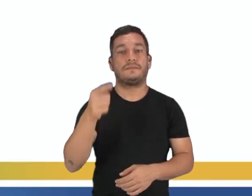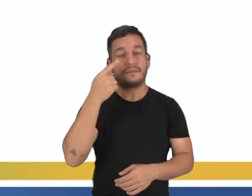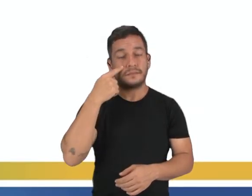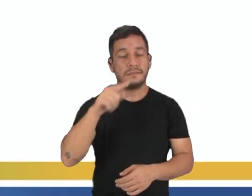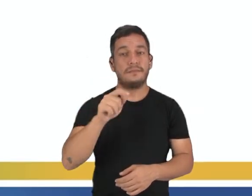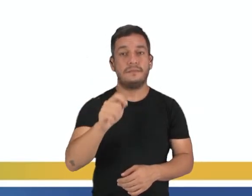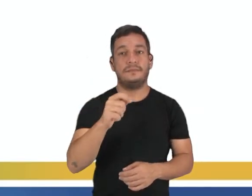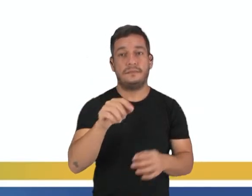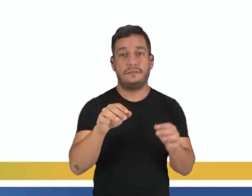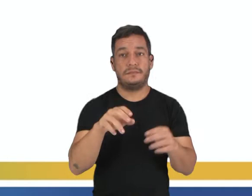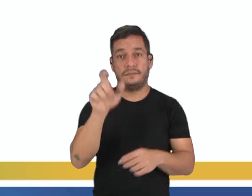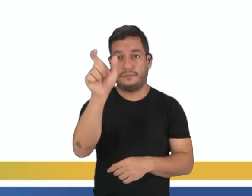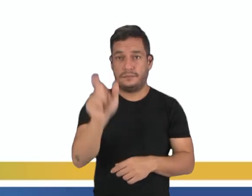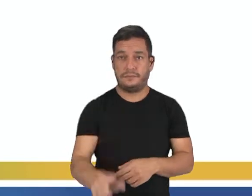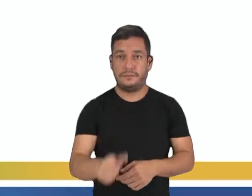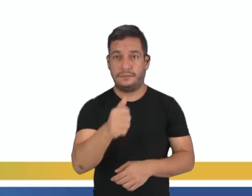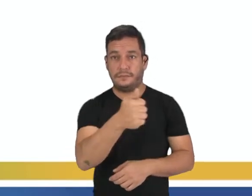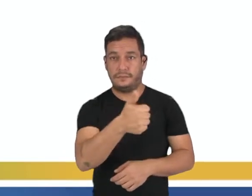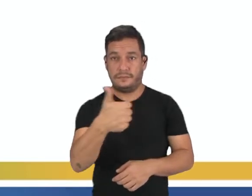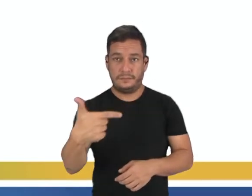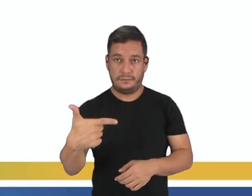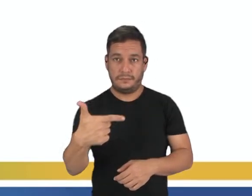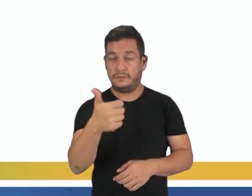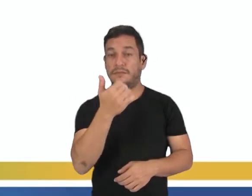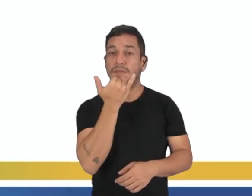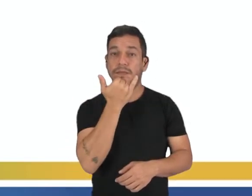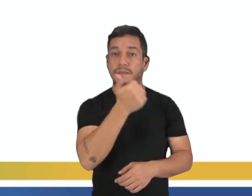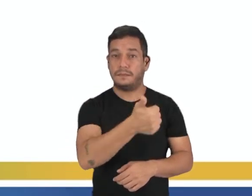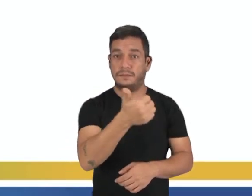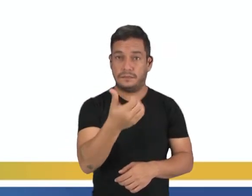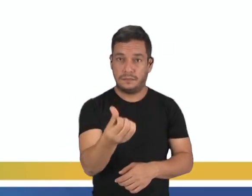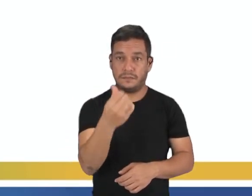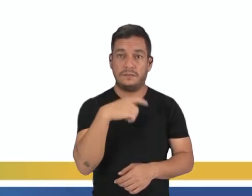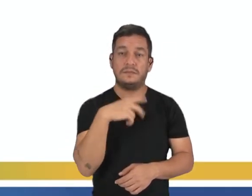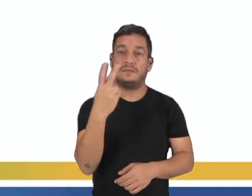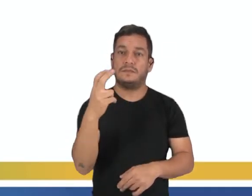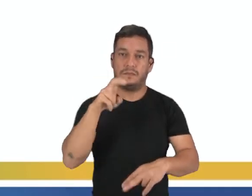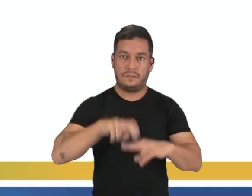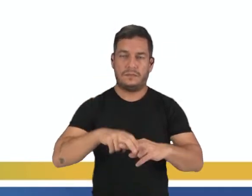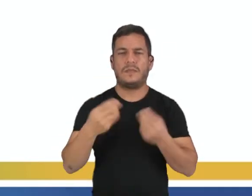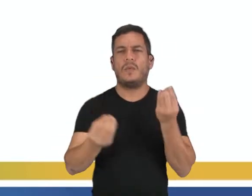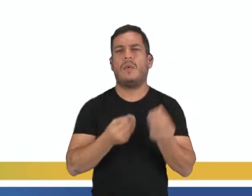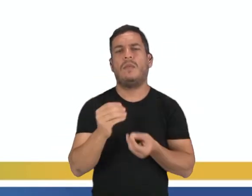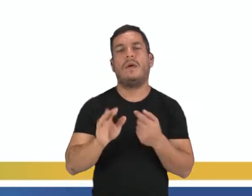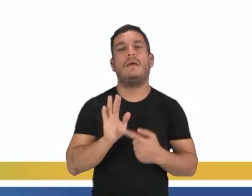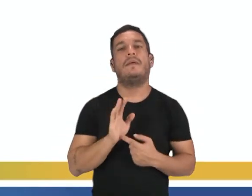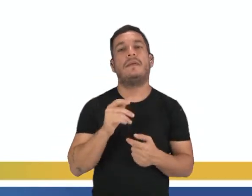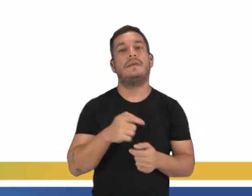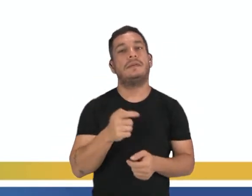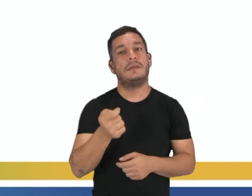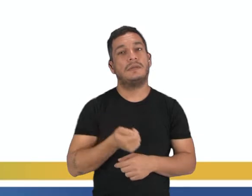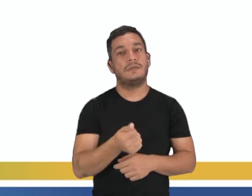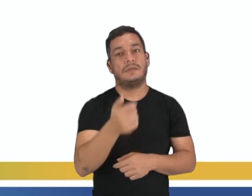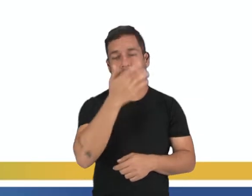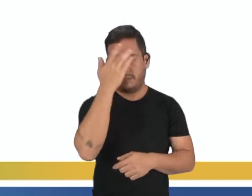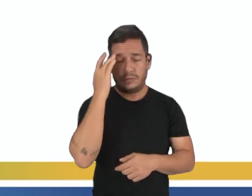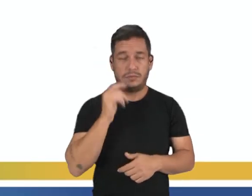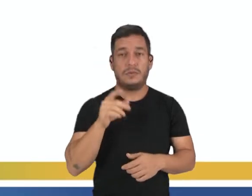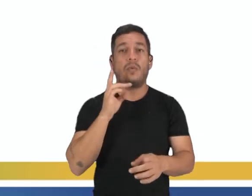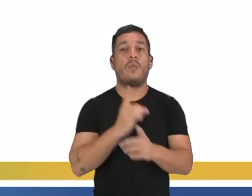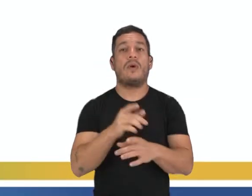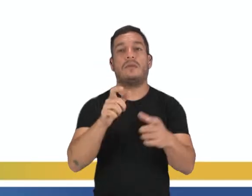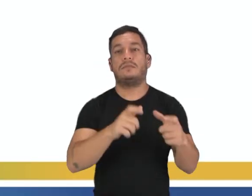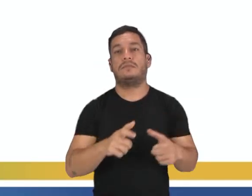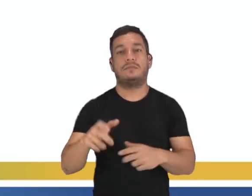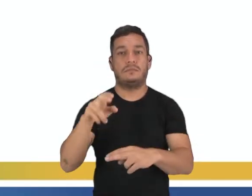aí a coluna 16. Então, nós temos duas cadeiras. Como nós podemos indicar para alguém a localização dessas cadeiras? Basta a